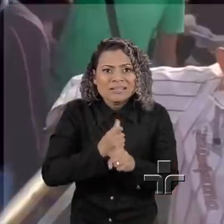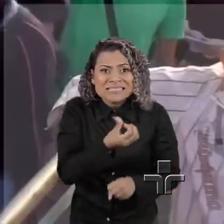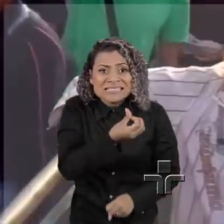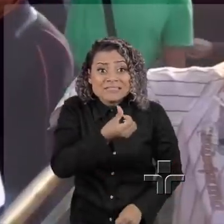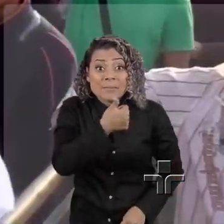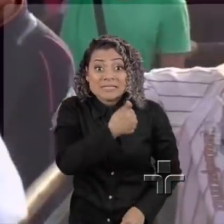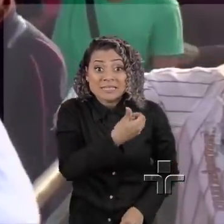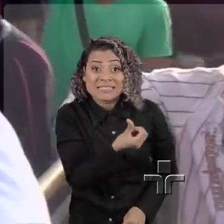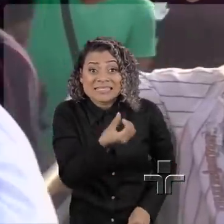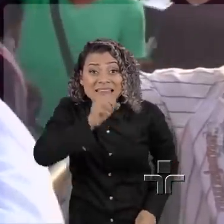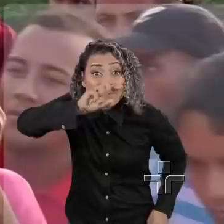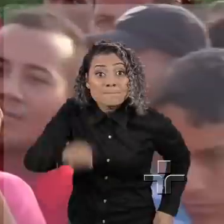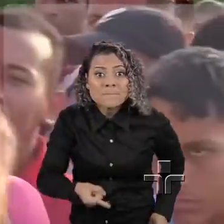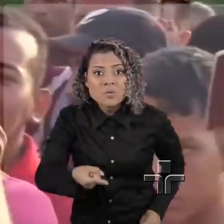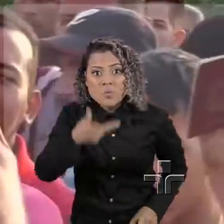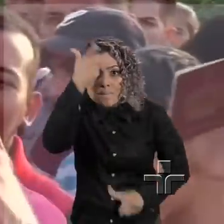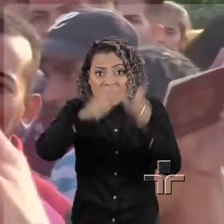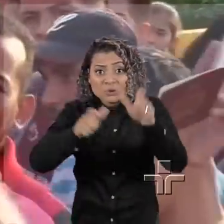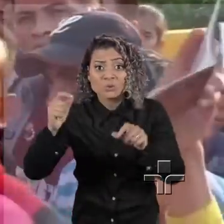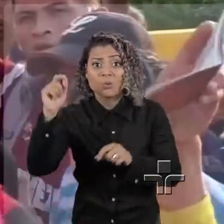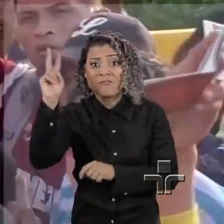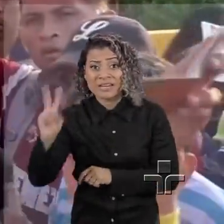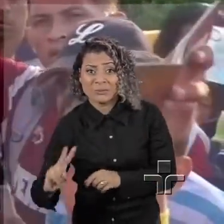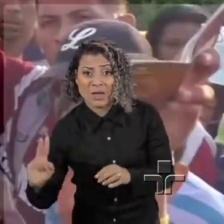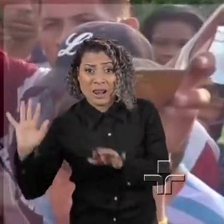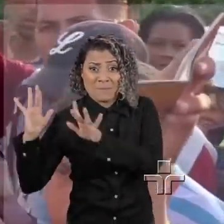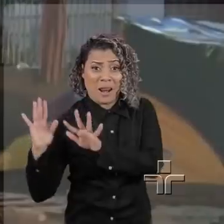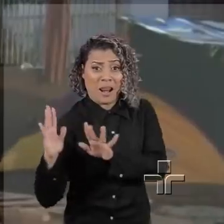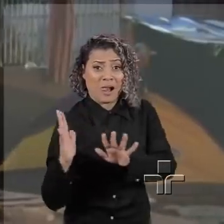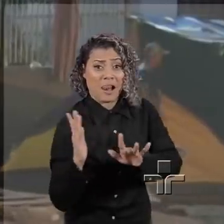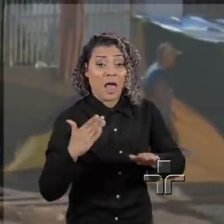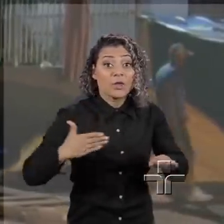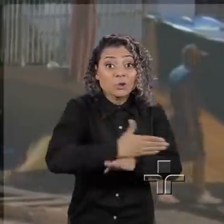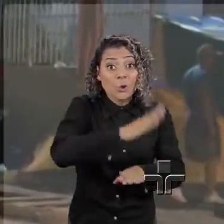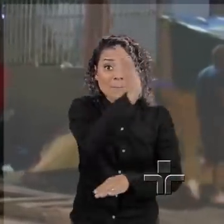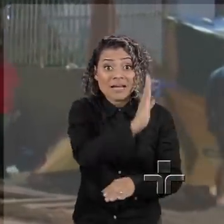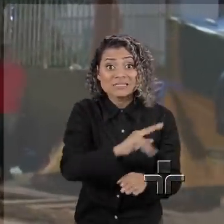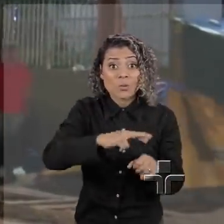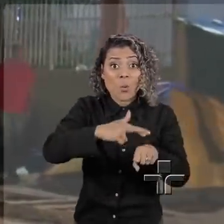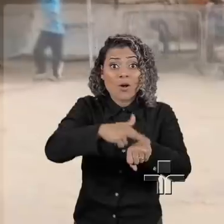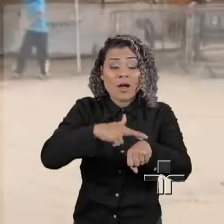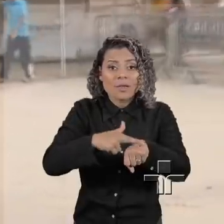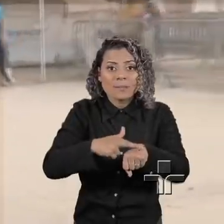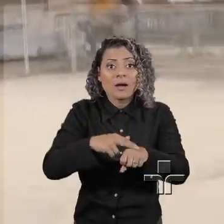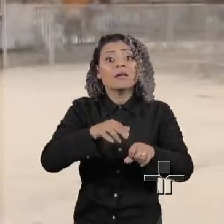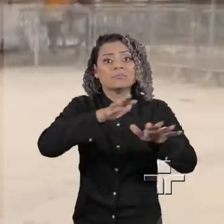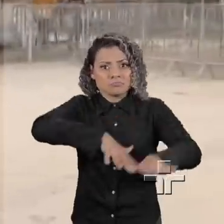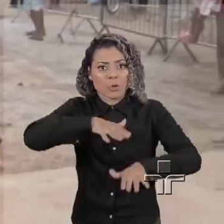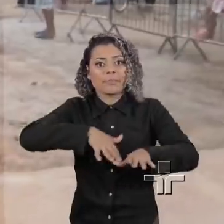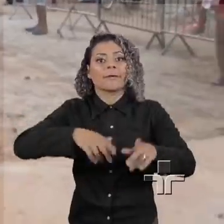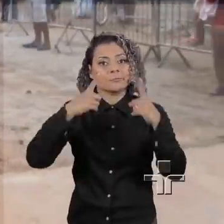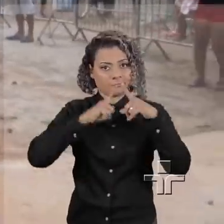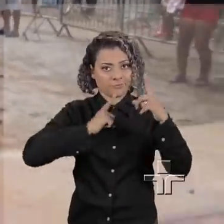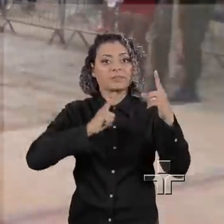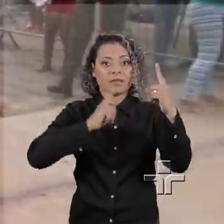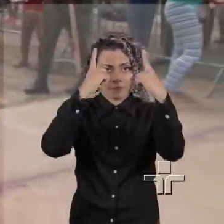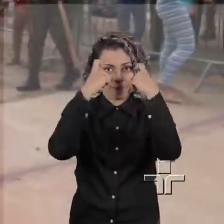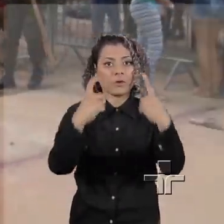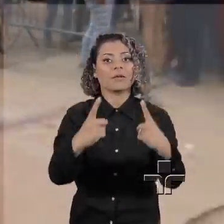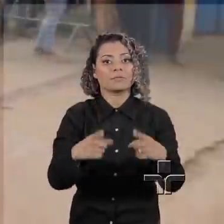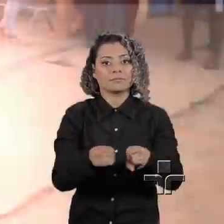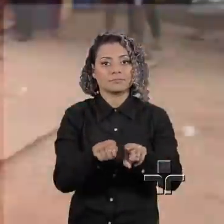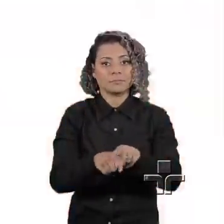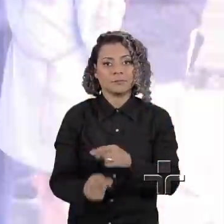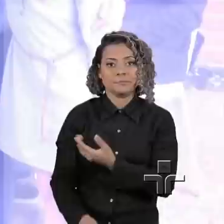mil refugiados venezuelanos chegaram ao Brasil por Roraima. Acabaram alvo de protestos e violência.